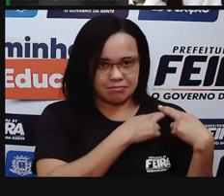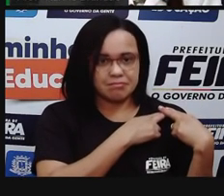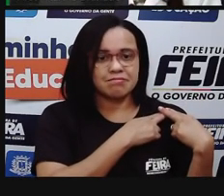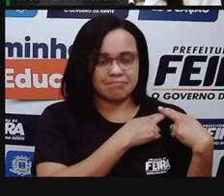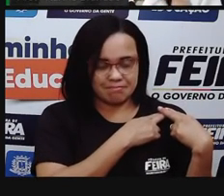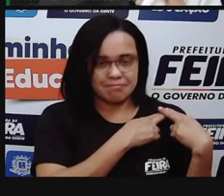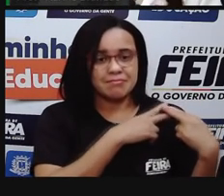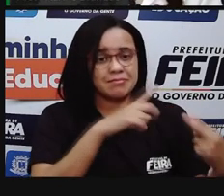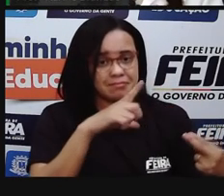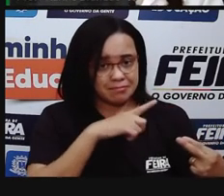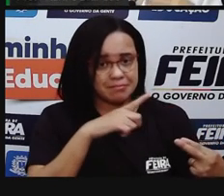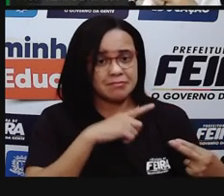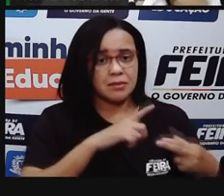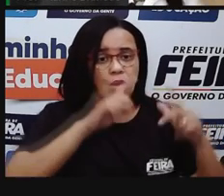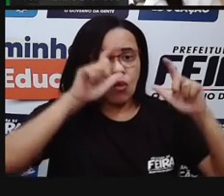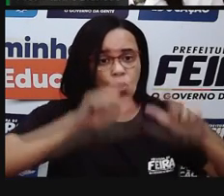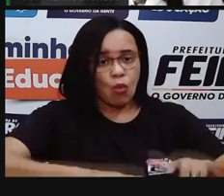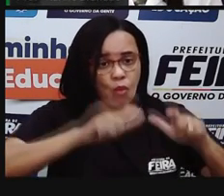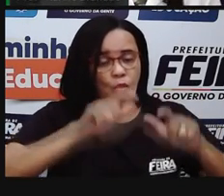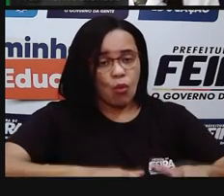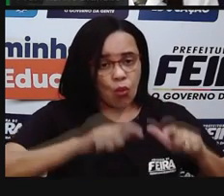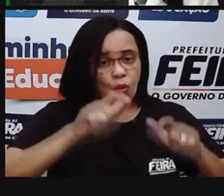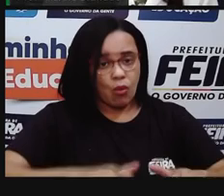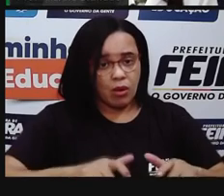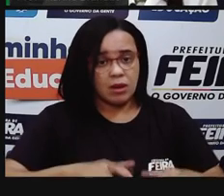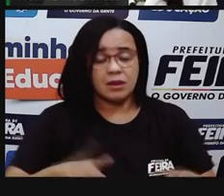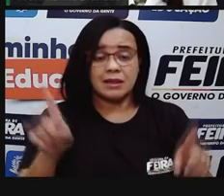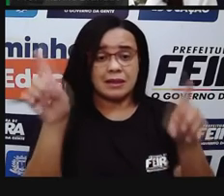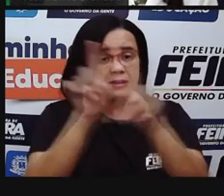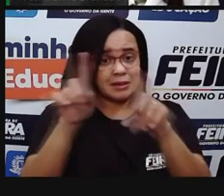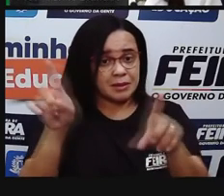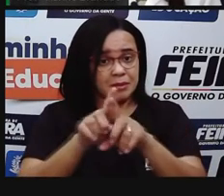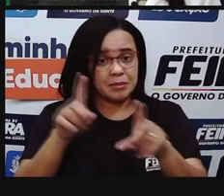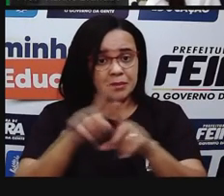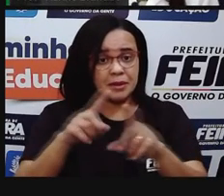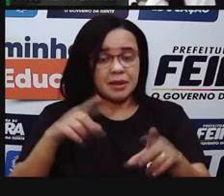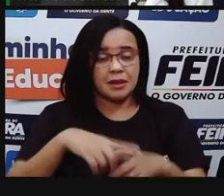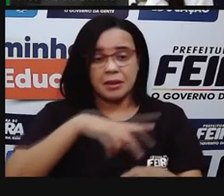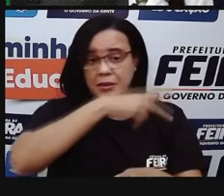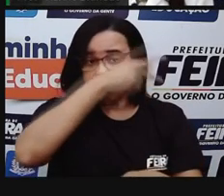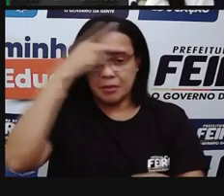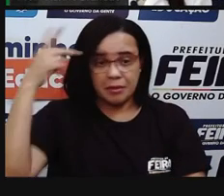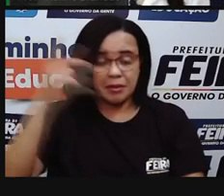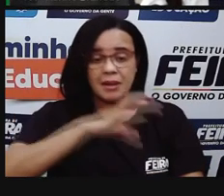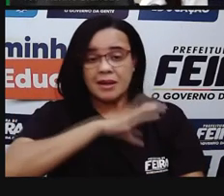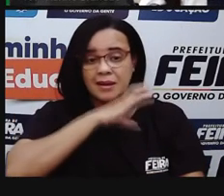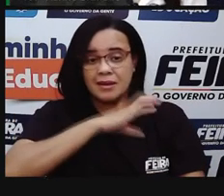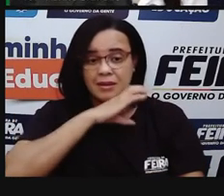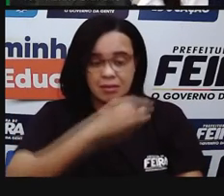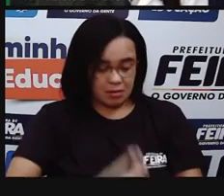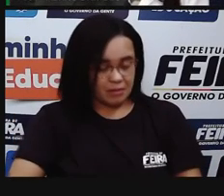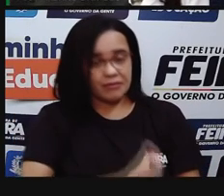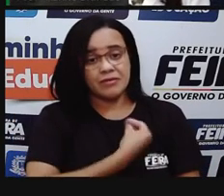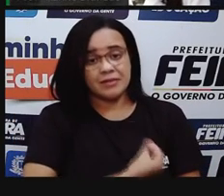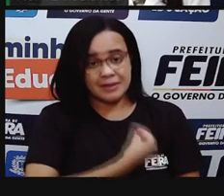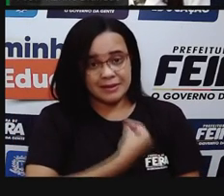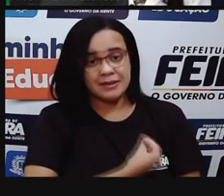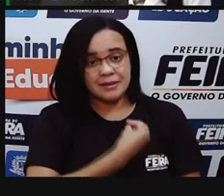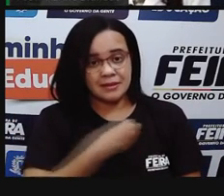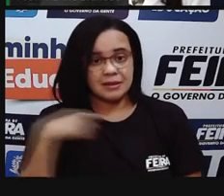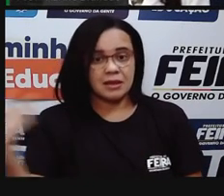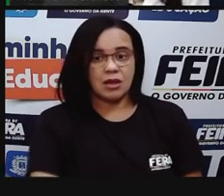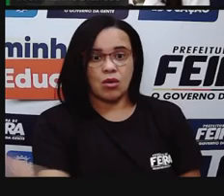com o nosso ambiente, da responsabilidade com os seres vivos ao nosso redor, e não apenas com a responsabilidade